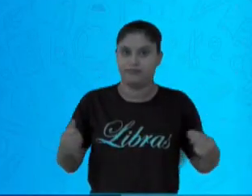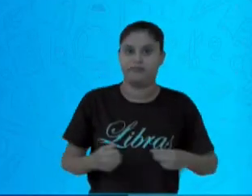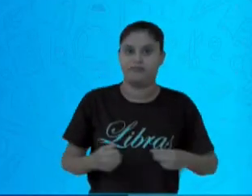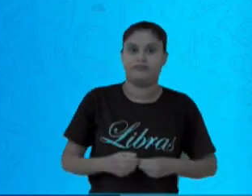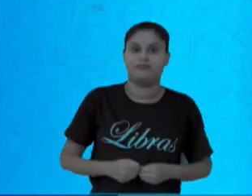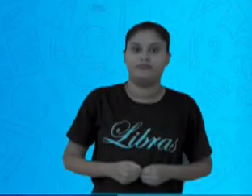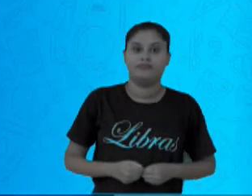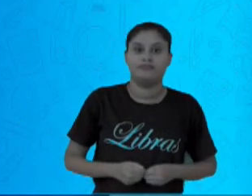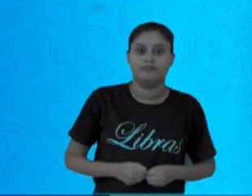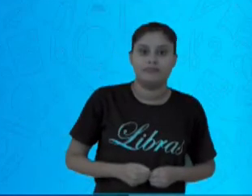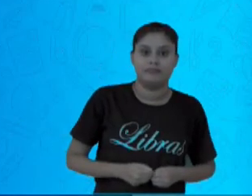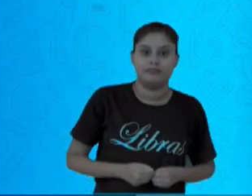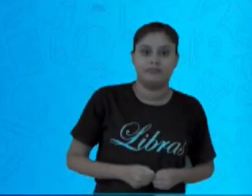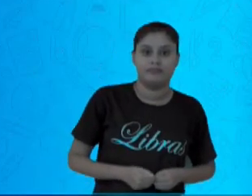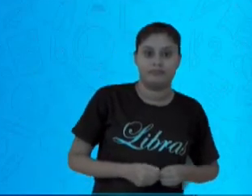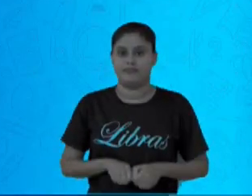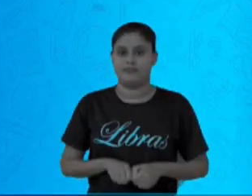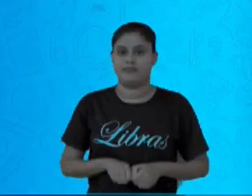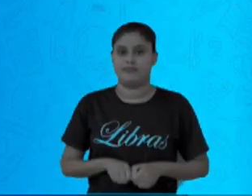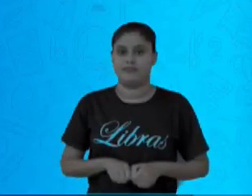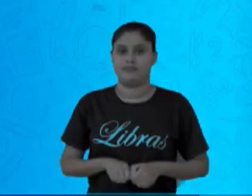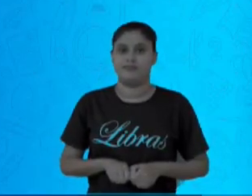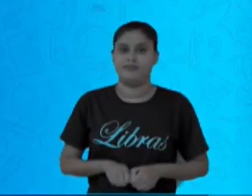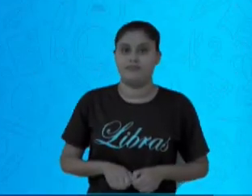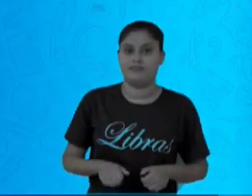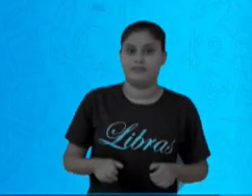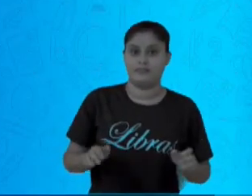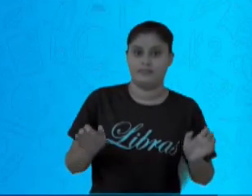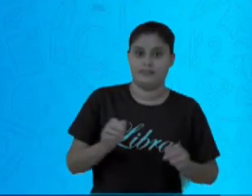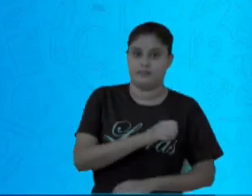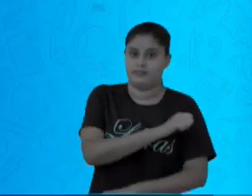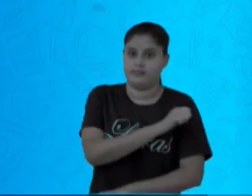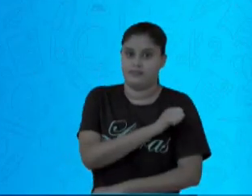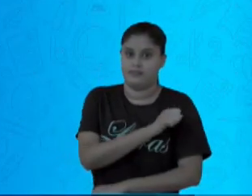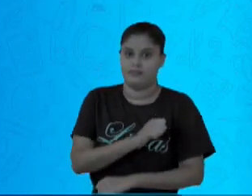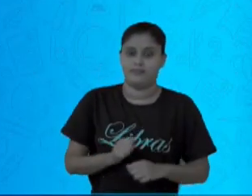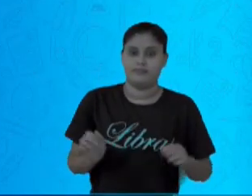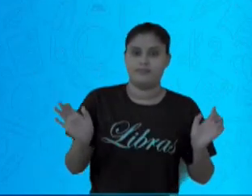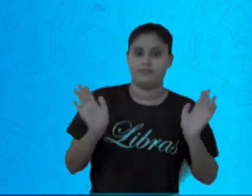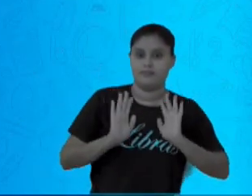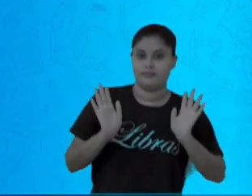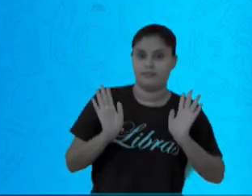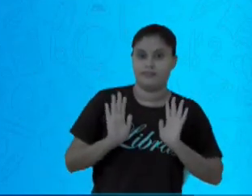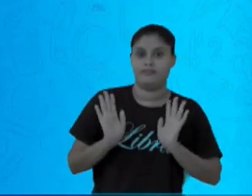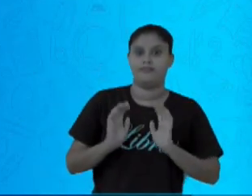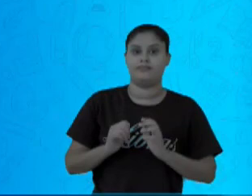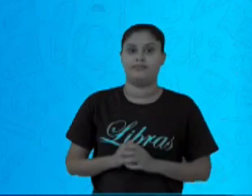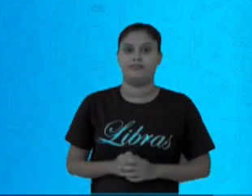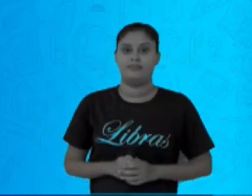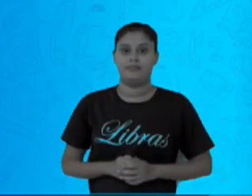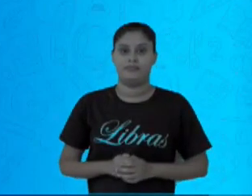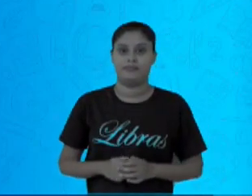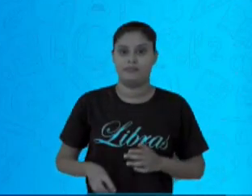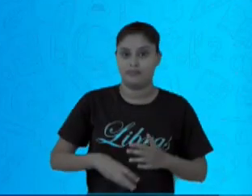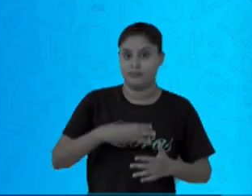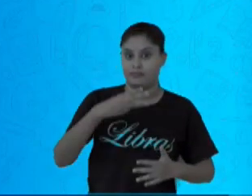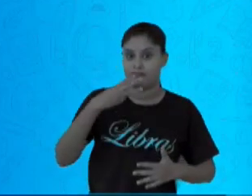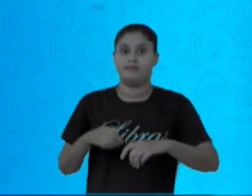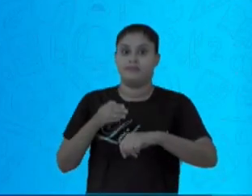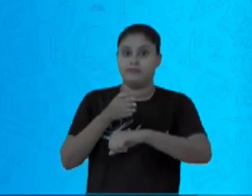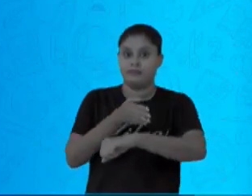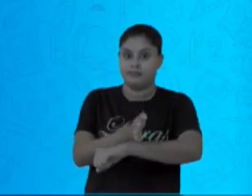a vida nossa como comunidade. Espero que você tenha gostado da nossa aula e aguardo vocês na nossa terceira